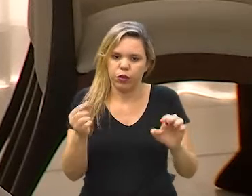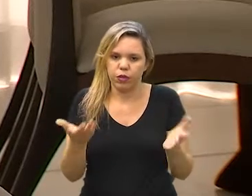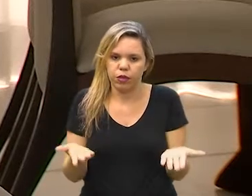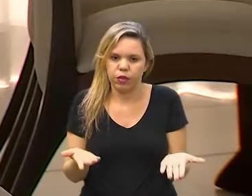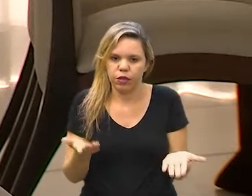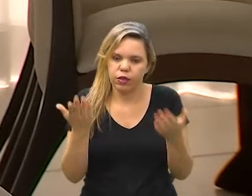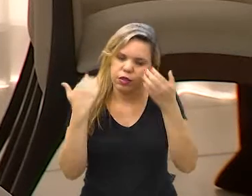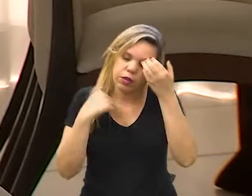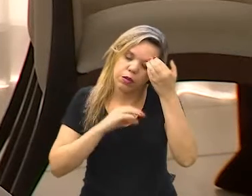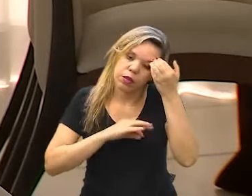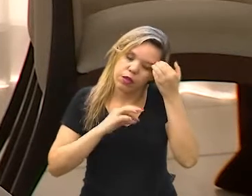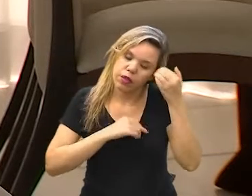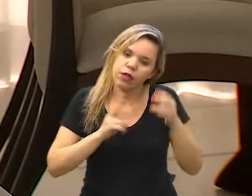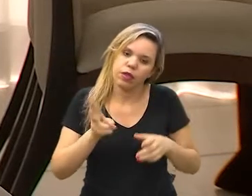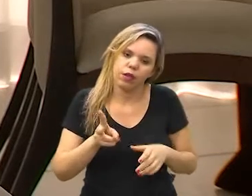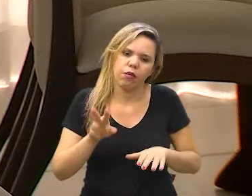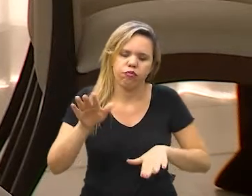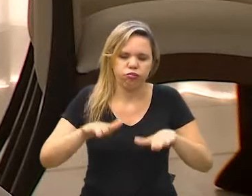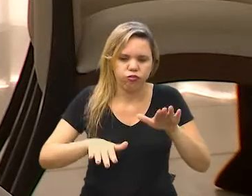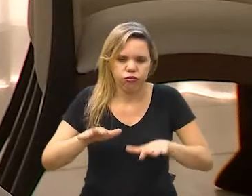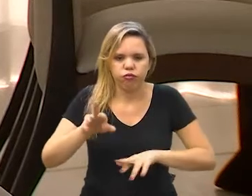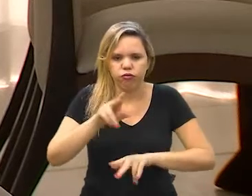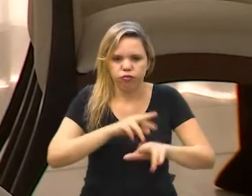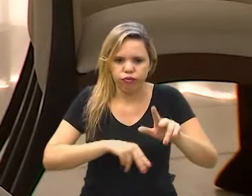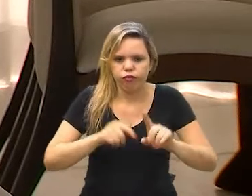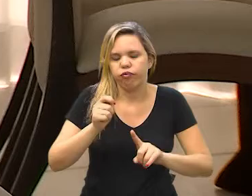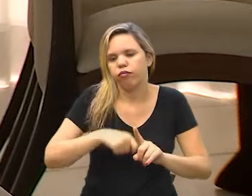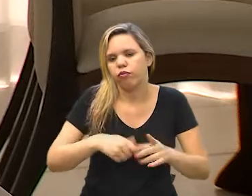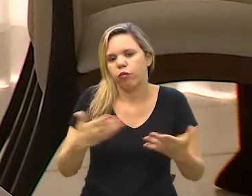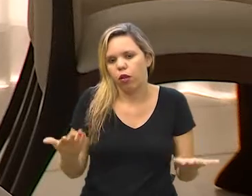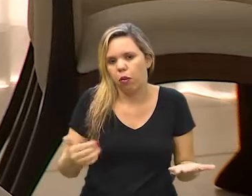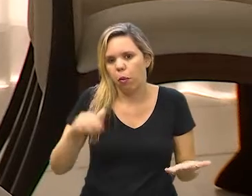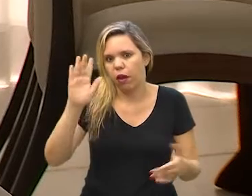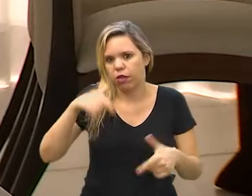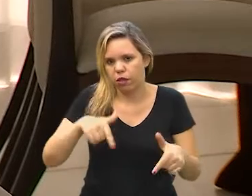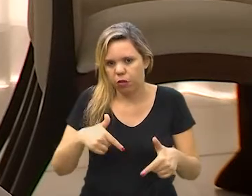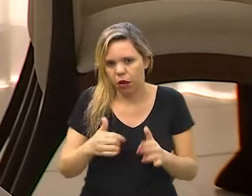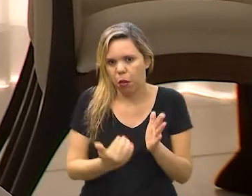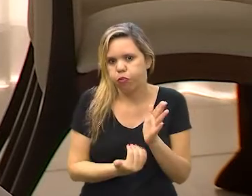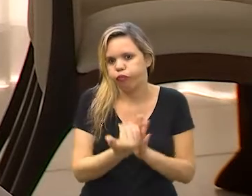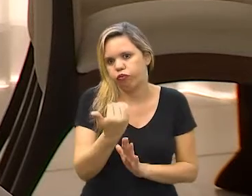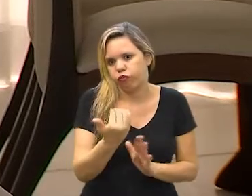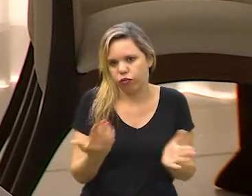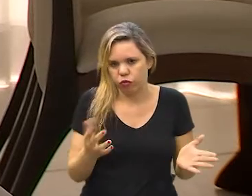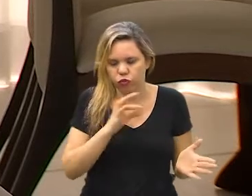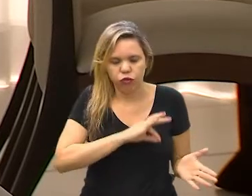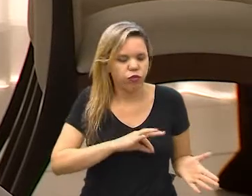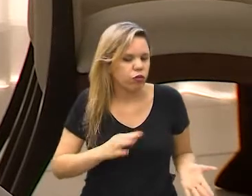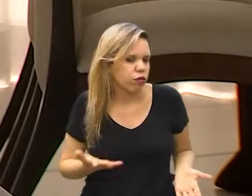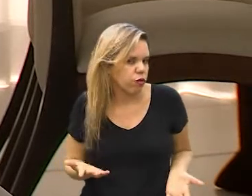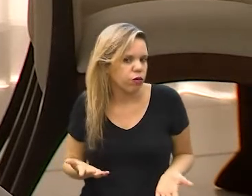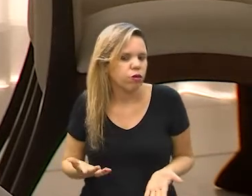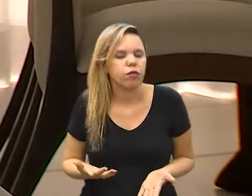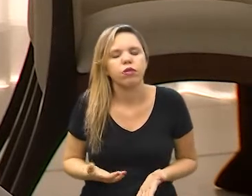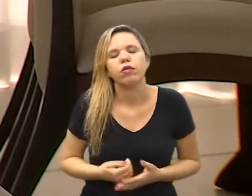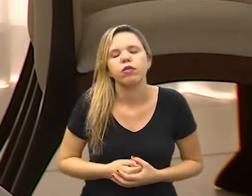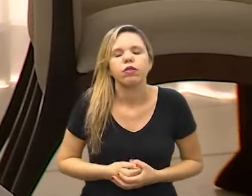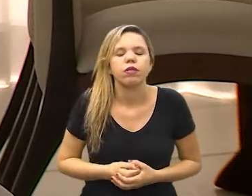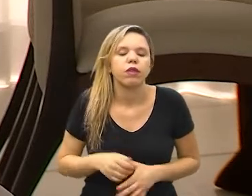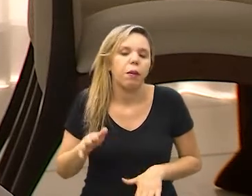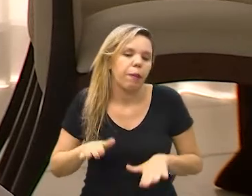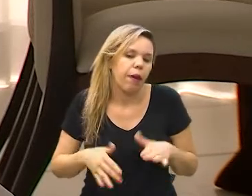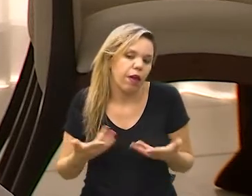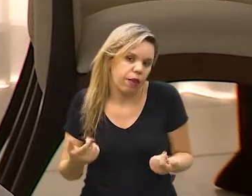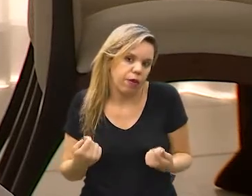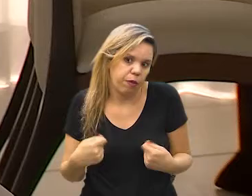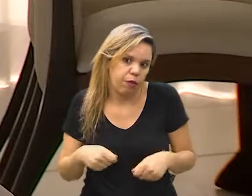que a renda é sempre variável no mês. Então, quanto mais você trabalha, maior a sua renda. Mas não necessariamente, né? Por